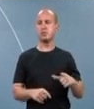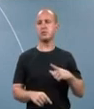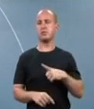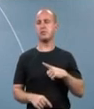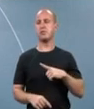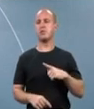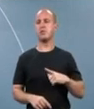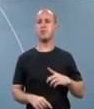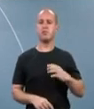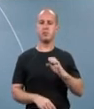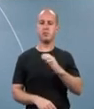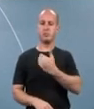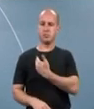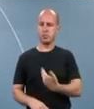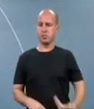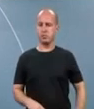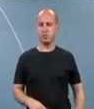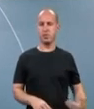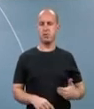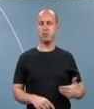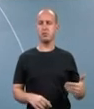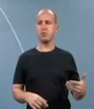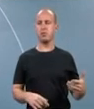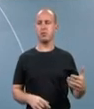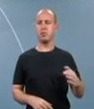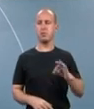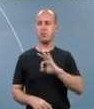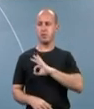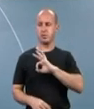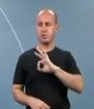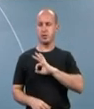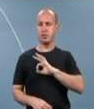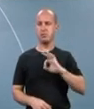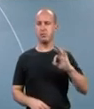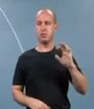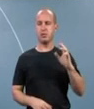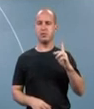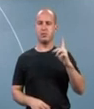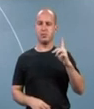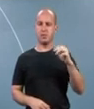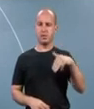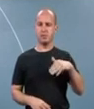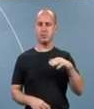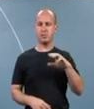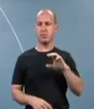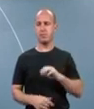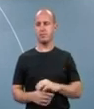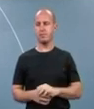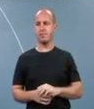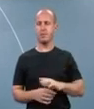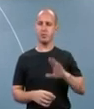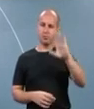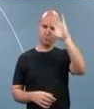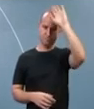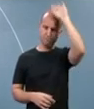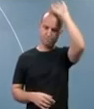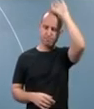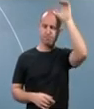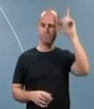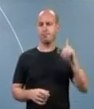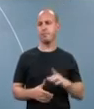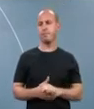do Estado no efetivo policial civil, militar e corpo de bombeiros. Então, fico muito feliz e quero